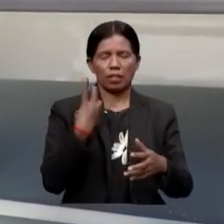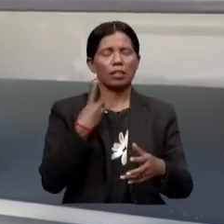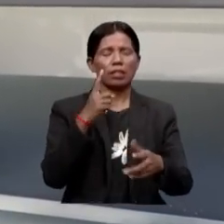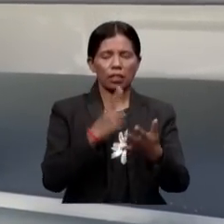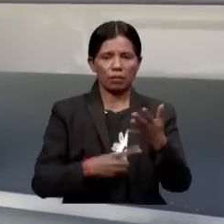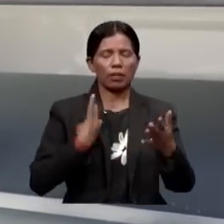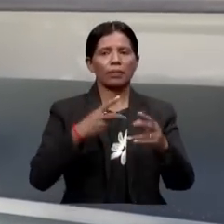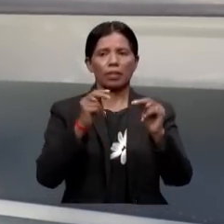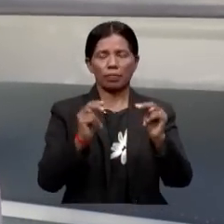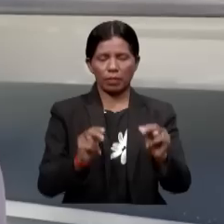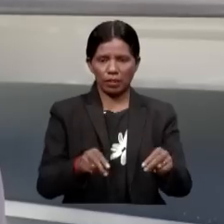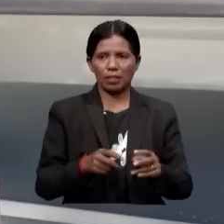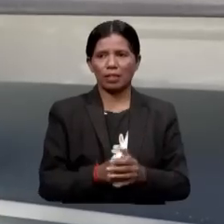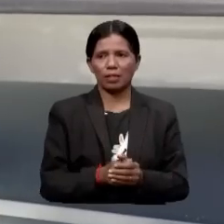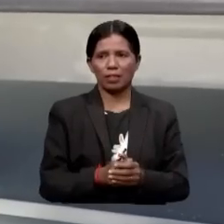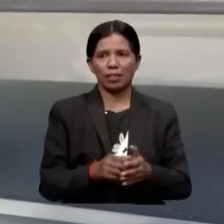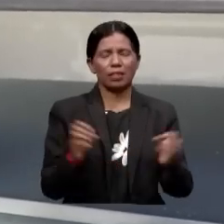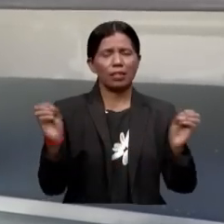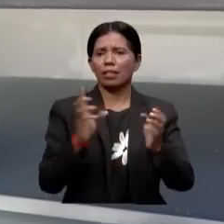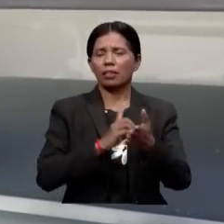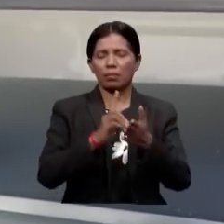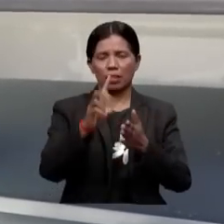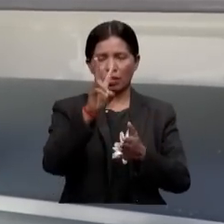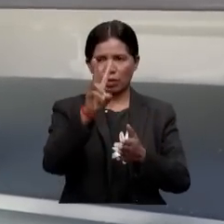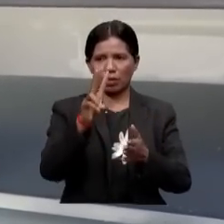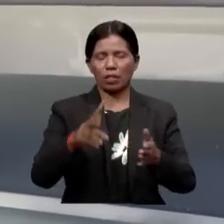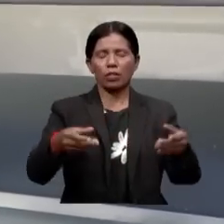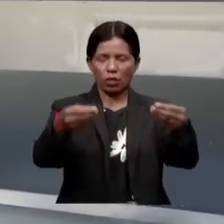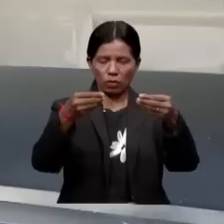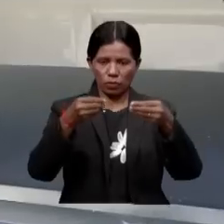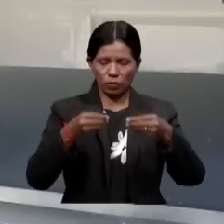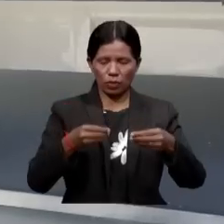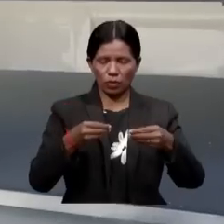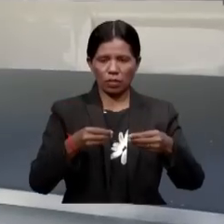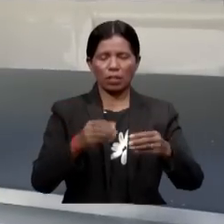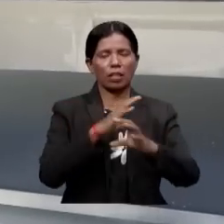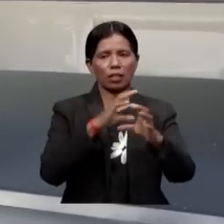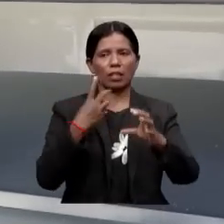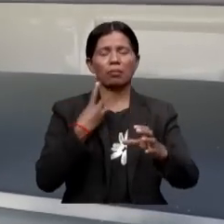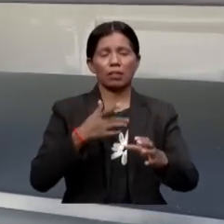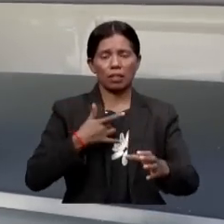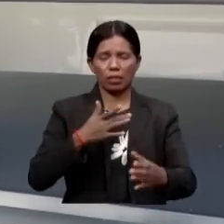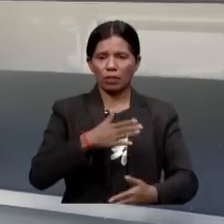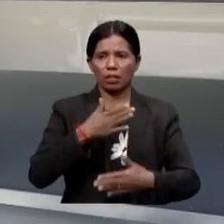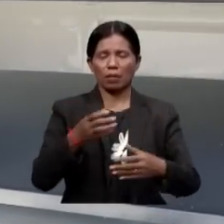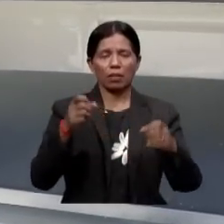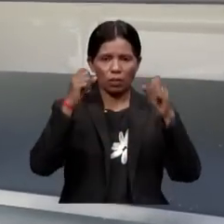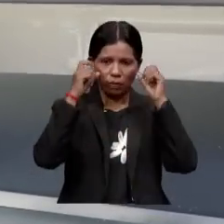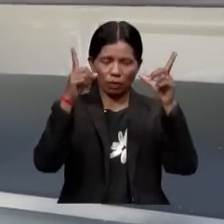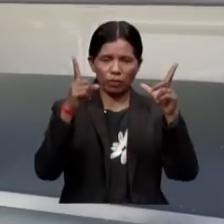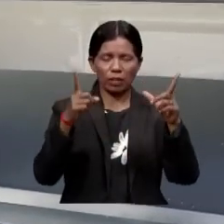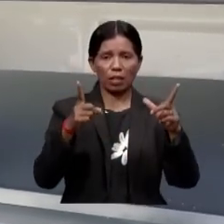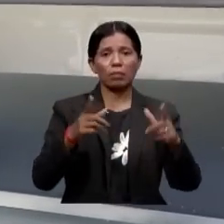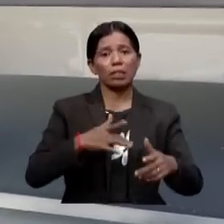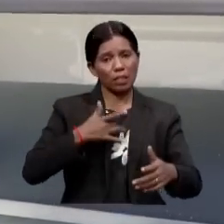procedure, la clear, la semana rua, lanço me oferece, ne. Ne aksolok ami mo sakfora mai be aksolok